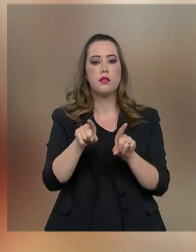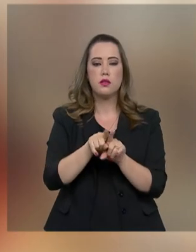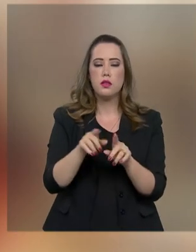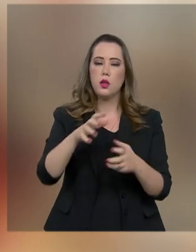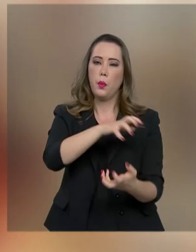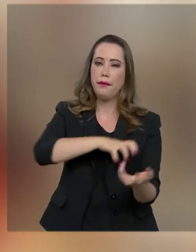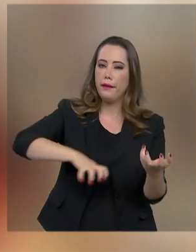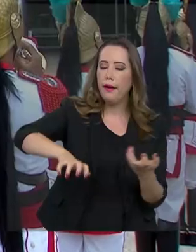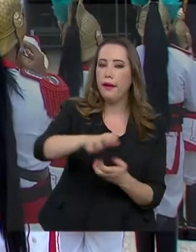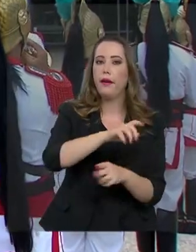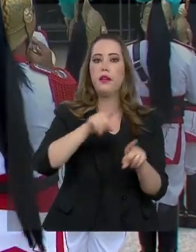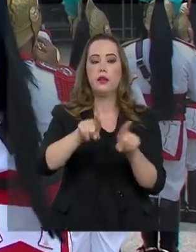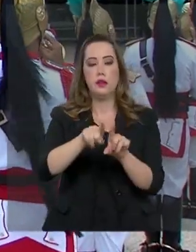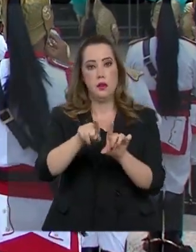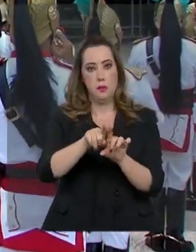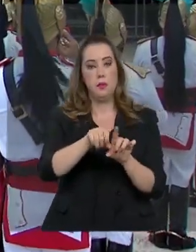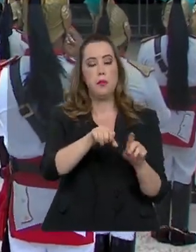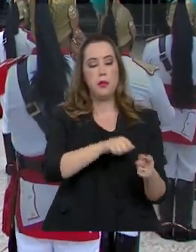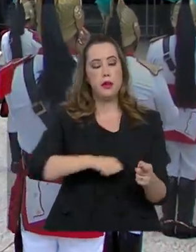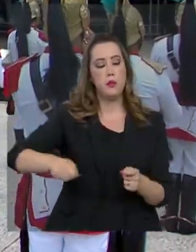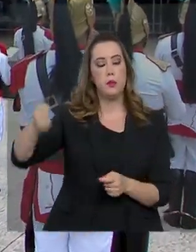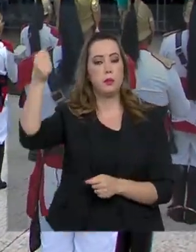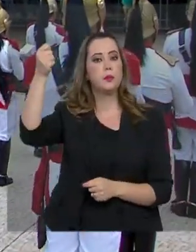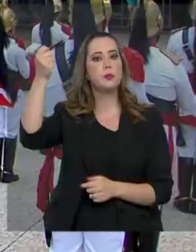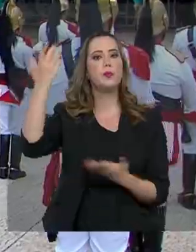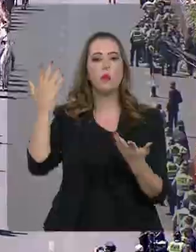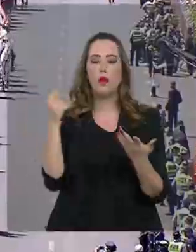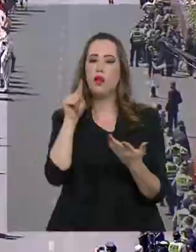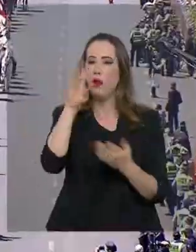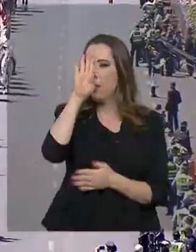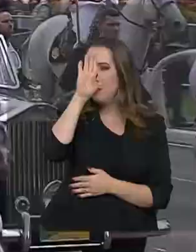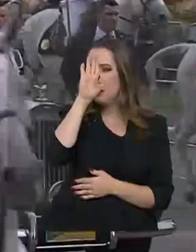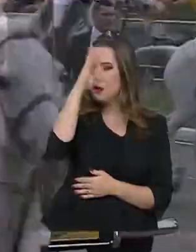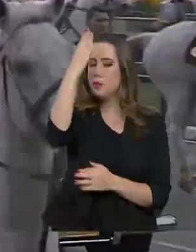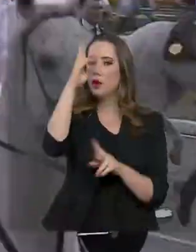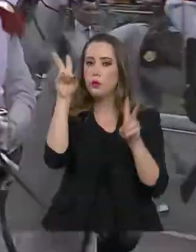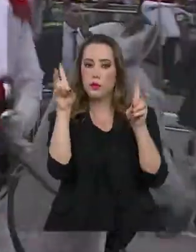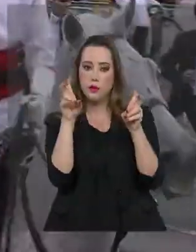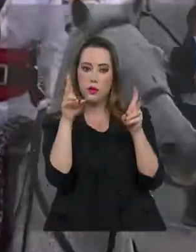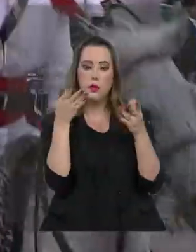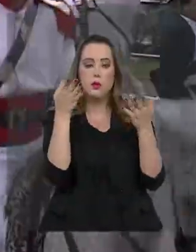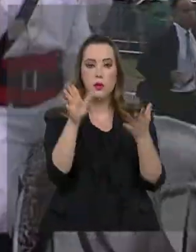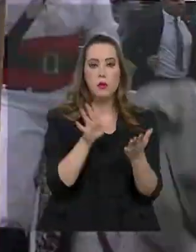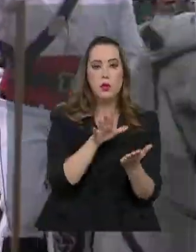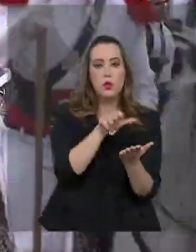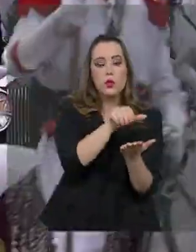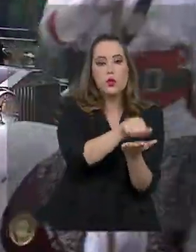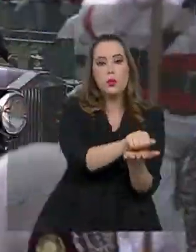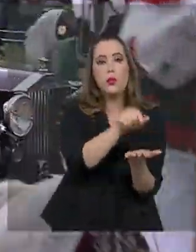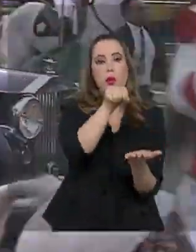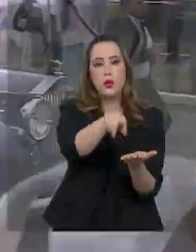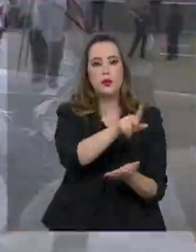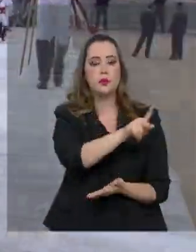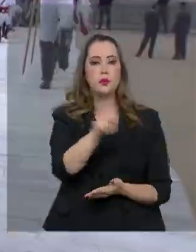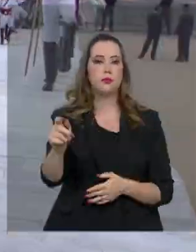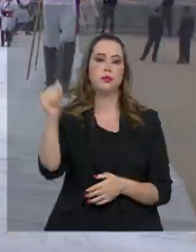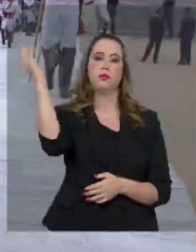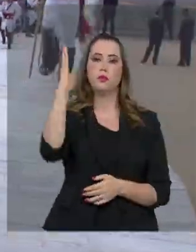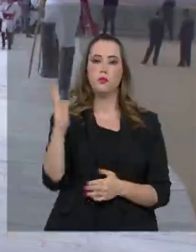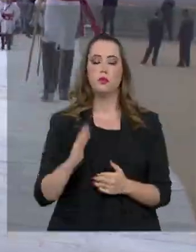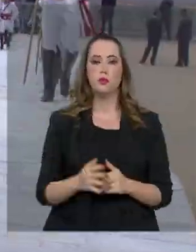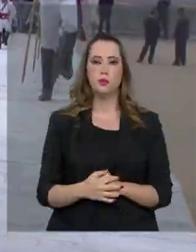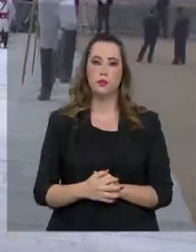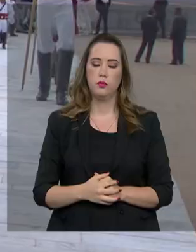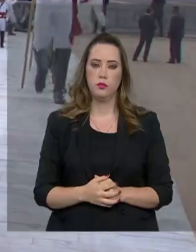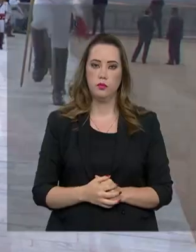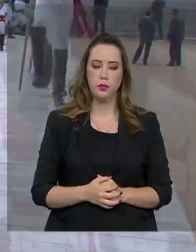proclamação da República. E é um dos tradicionais ícones de cerimônia de posse da Presidência da República.